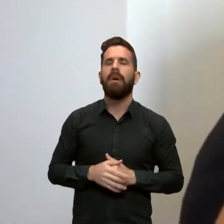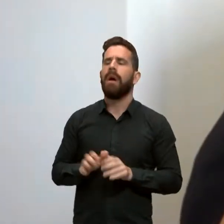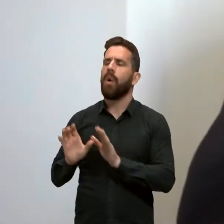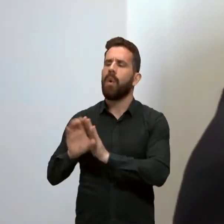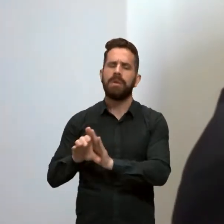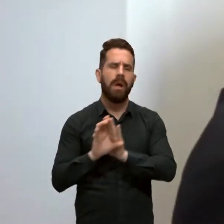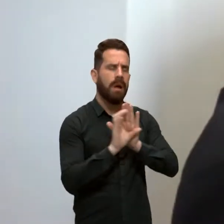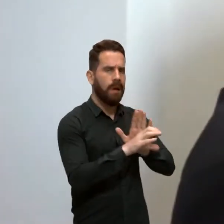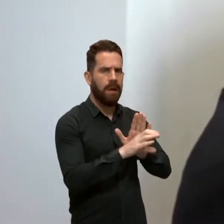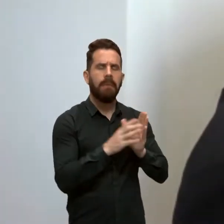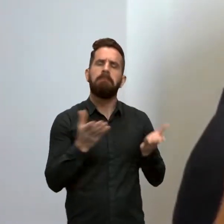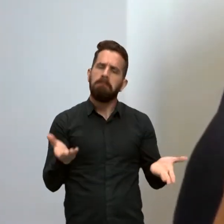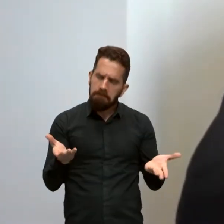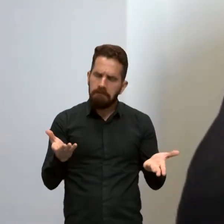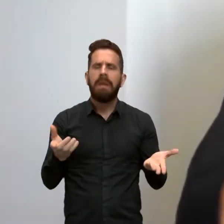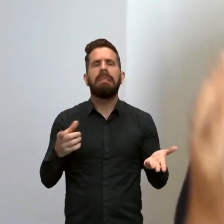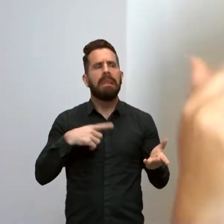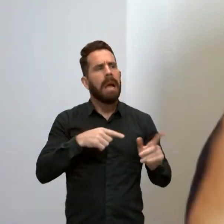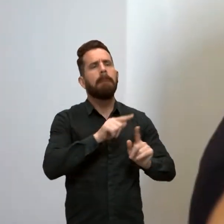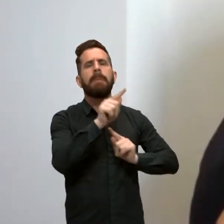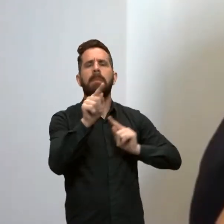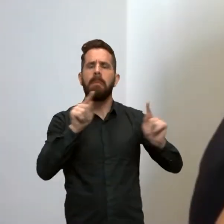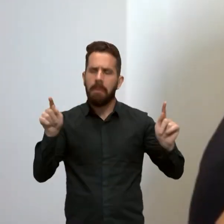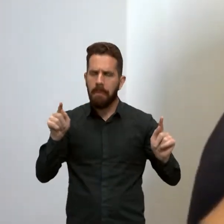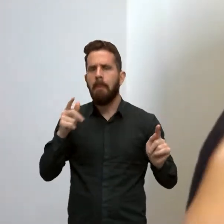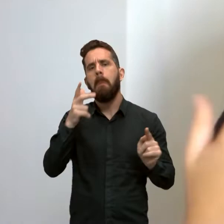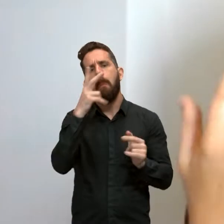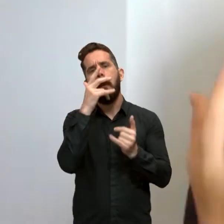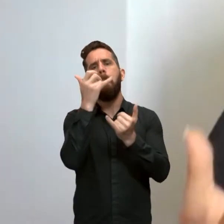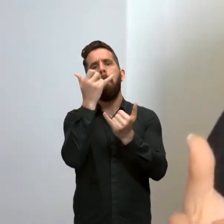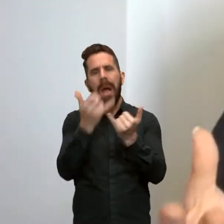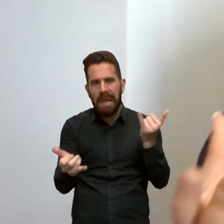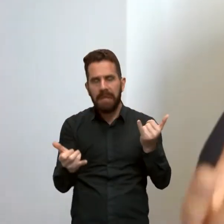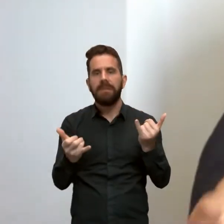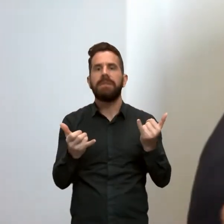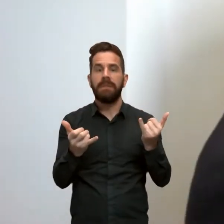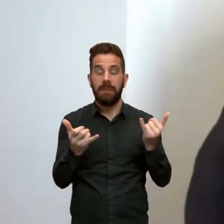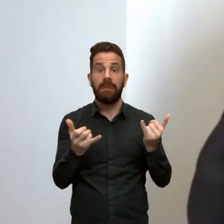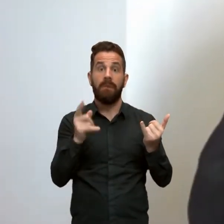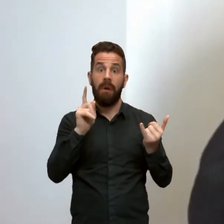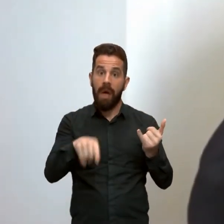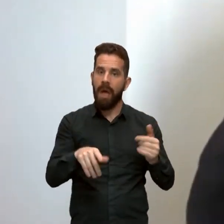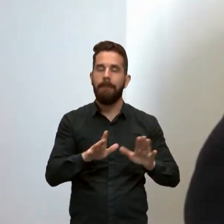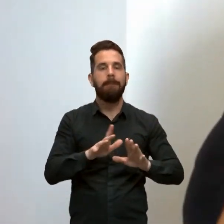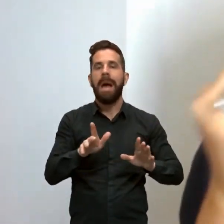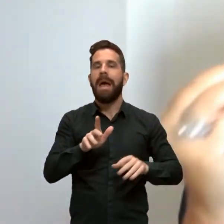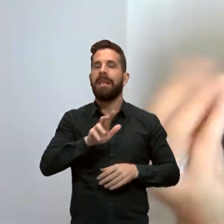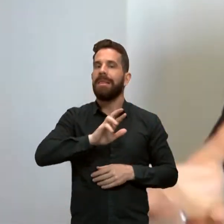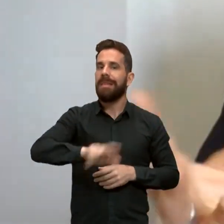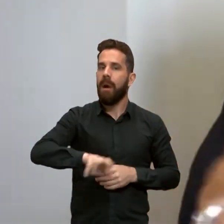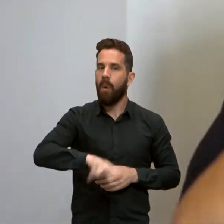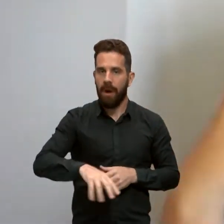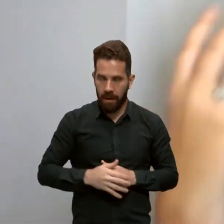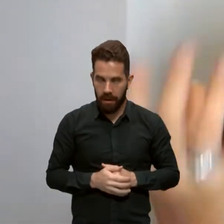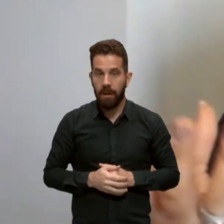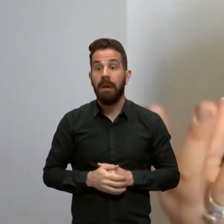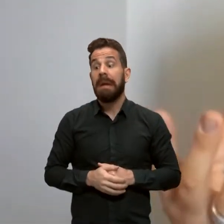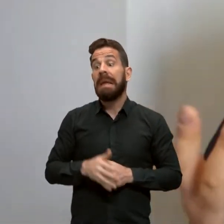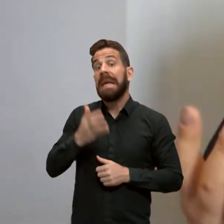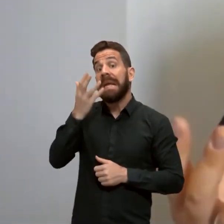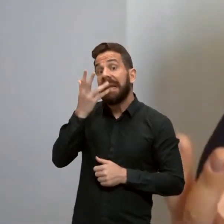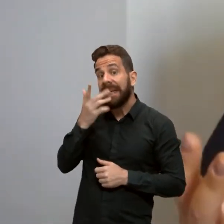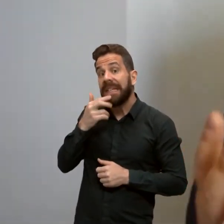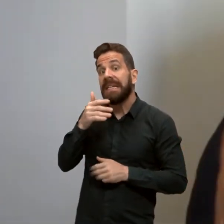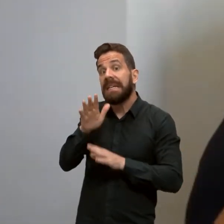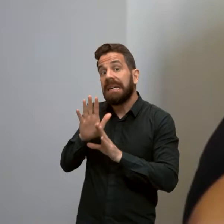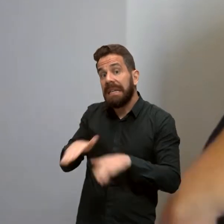conceitos comumente utilizados como sinônimos, não são, na verdade. criança e infância não têm o